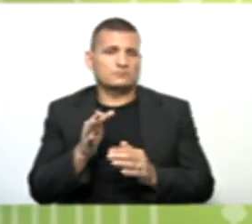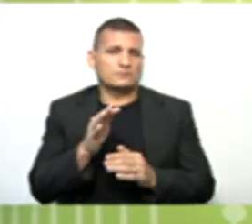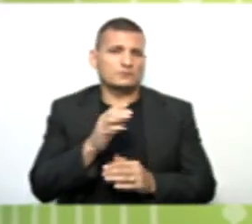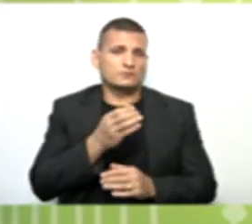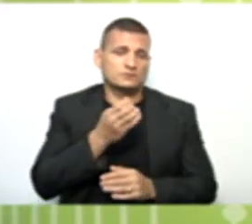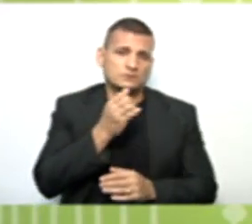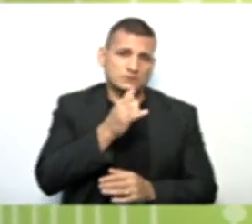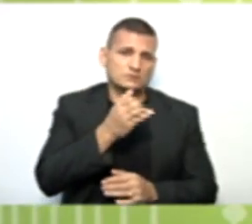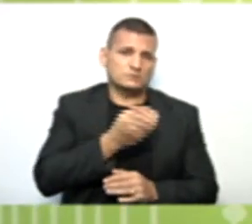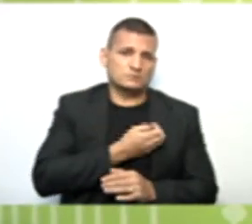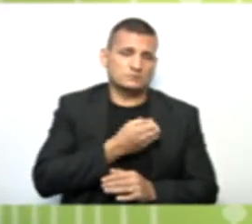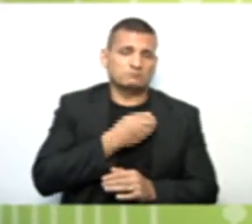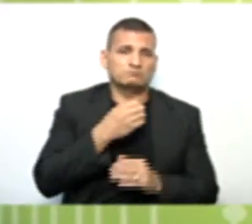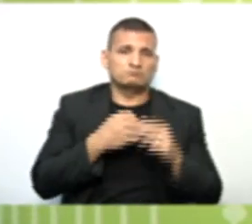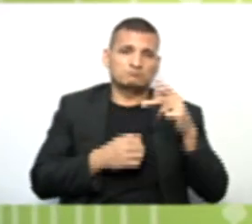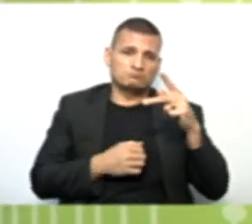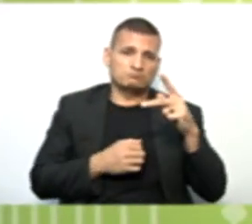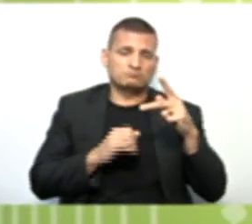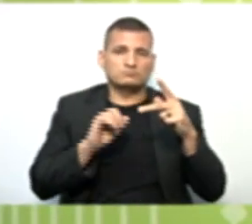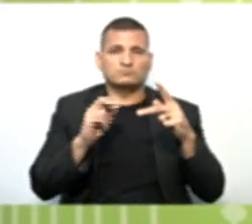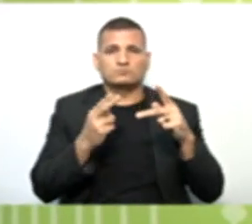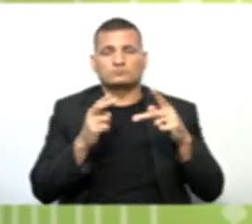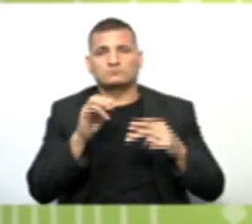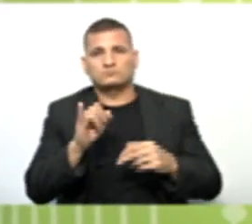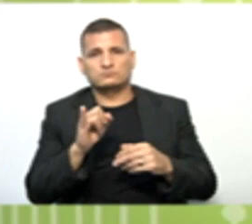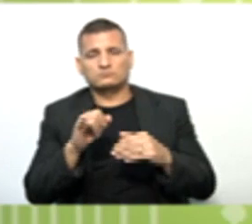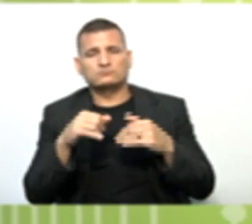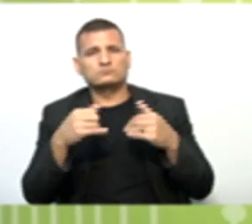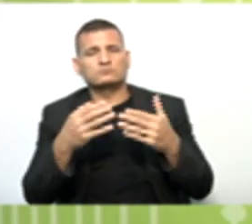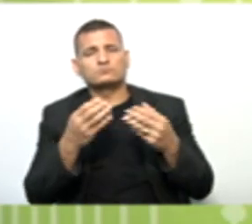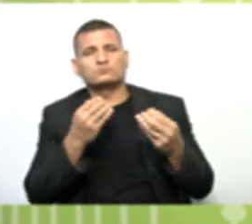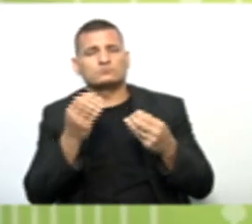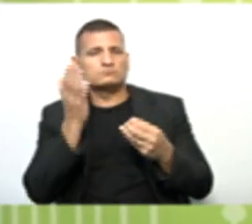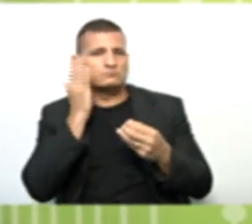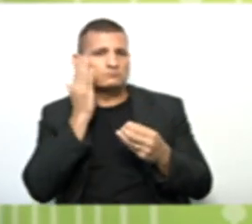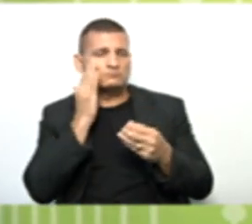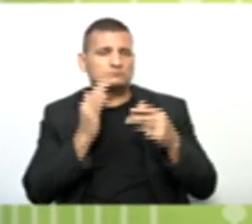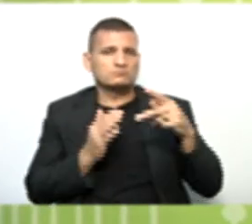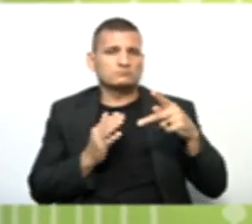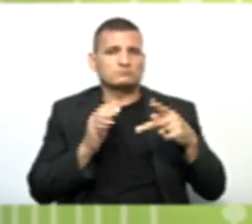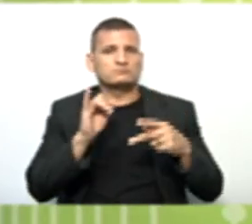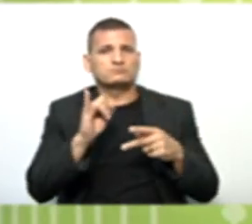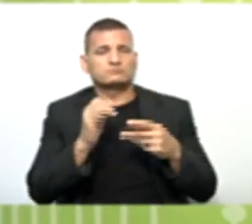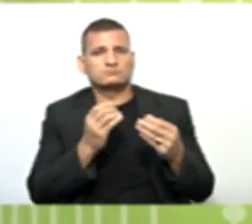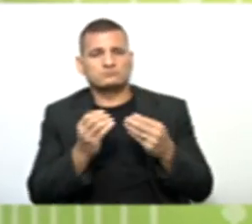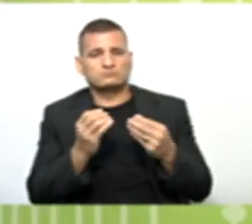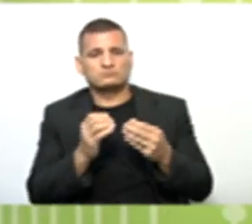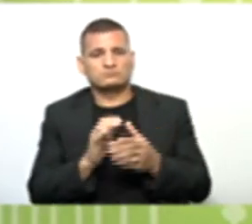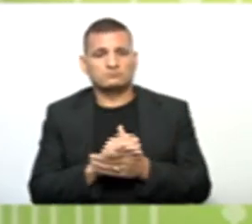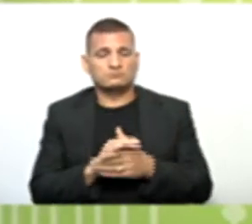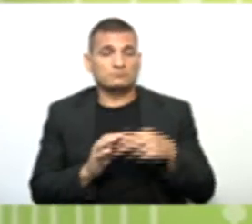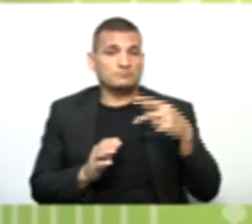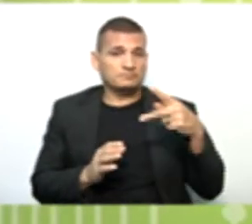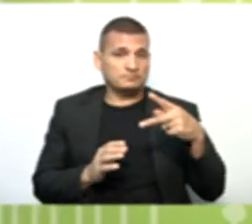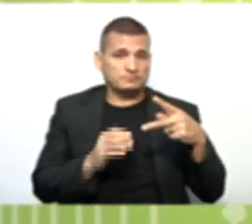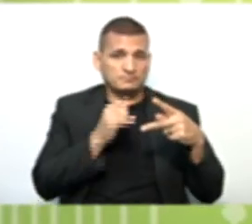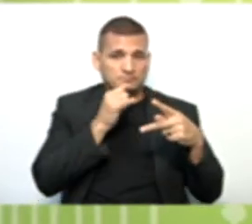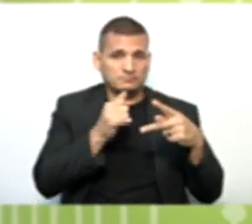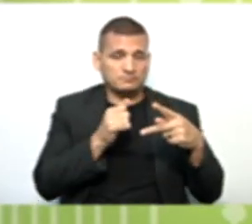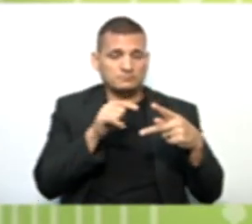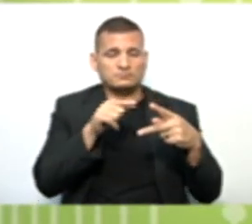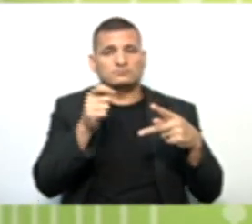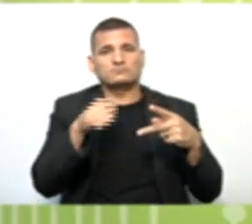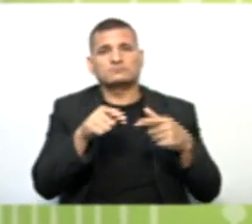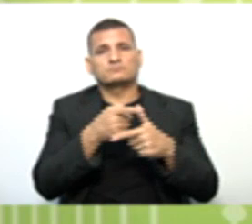ímpar. Então, vamos nos recordar como é que a gente sabe se um número é par ou é ímpar. Então, o número é par se ele é divisível